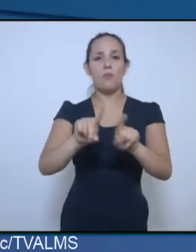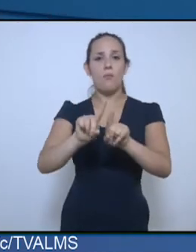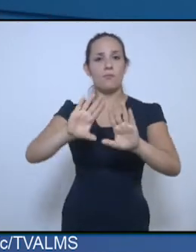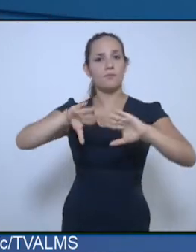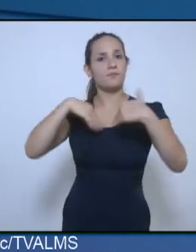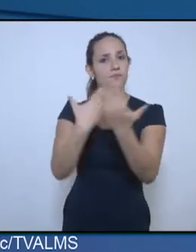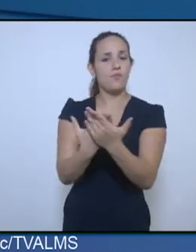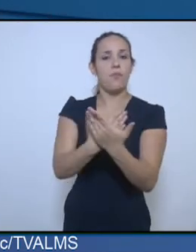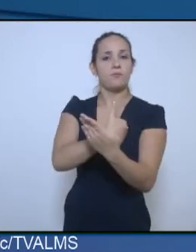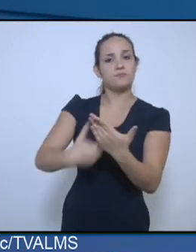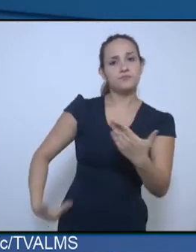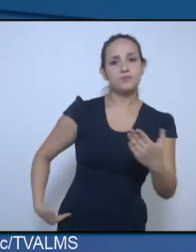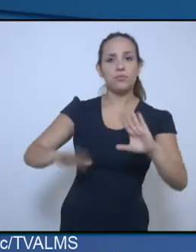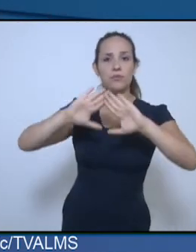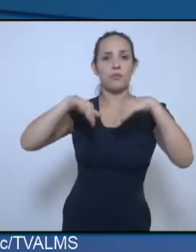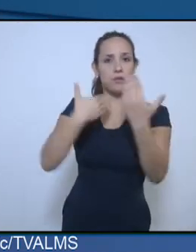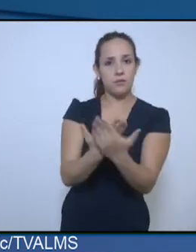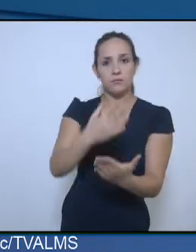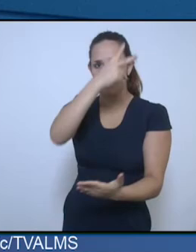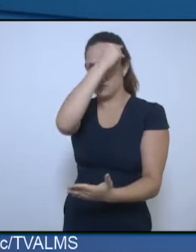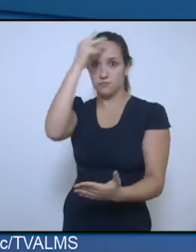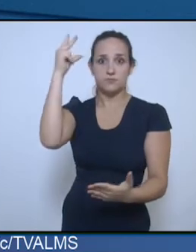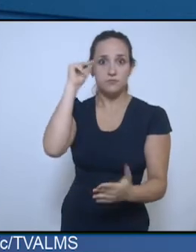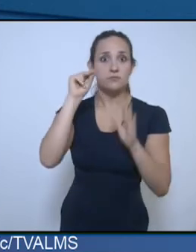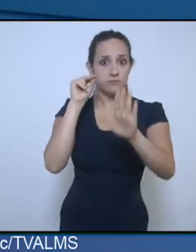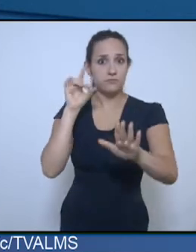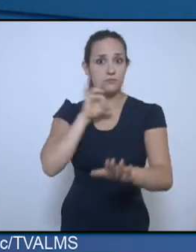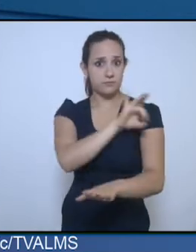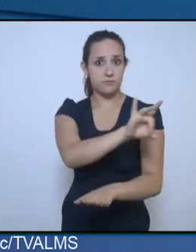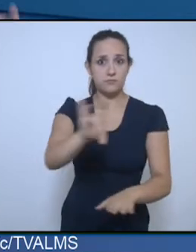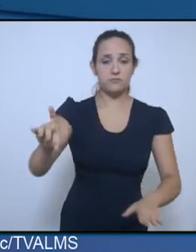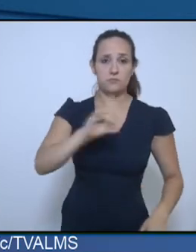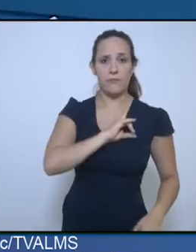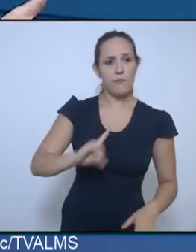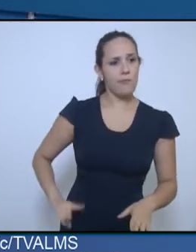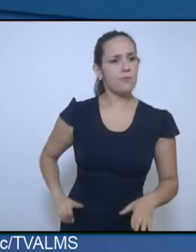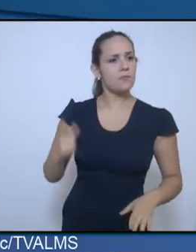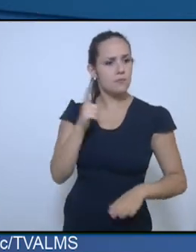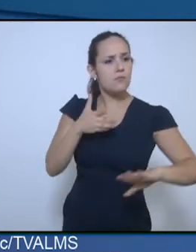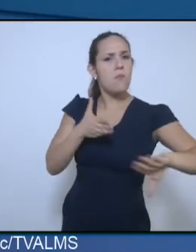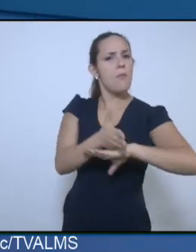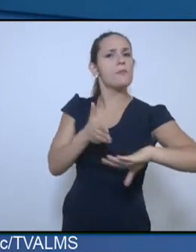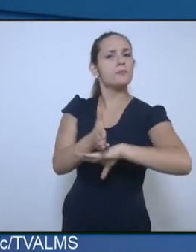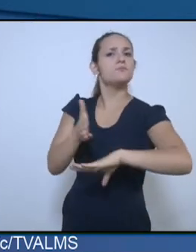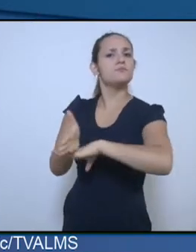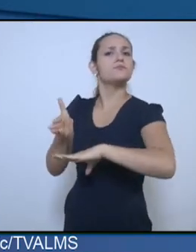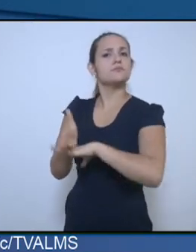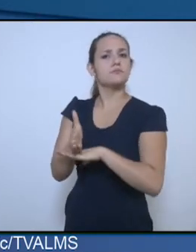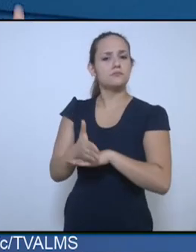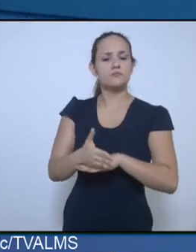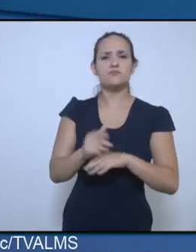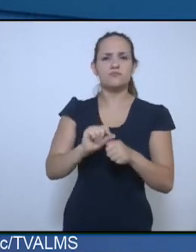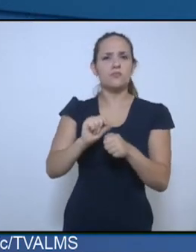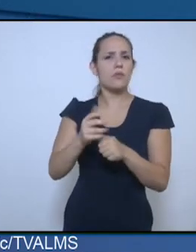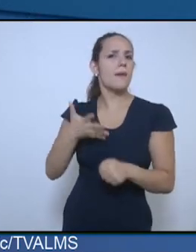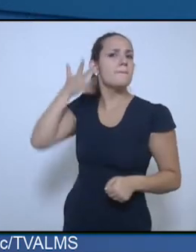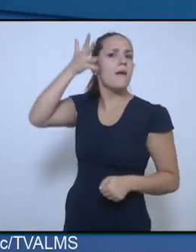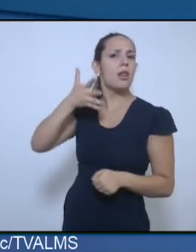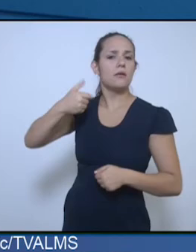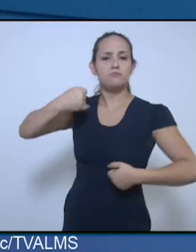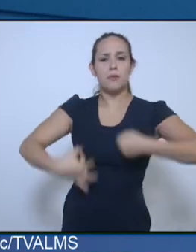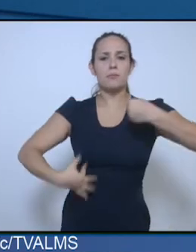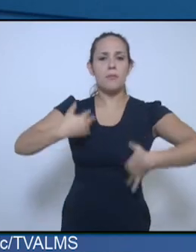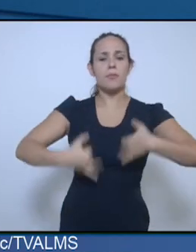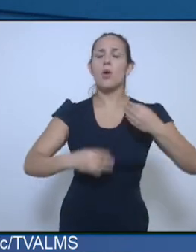escolas municipais, para que os próprios deputados possam ir lá fazer palestras explicando como funciona o